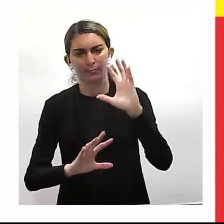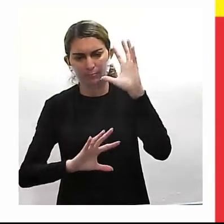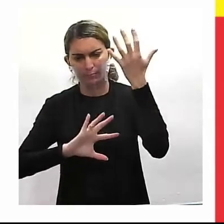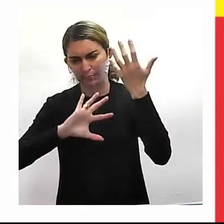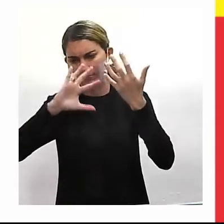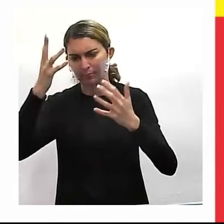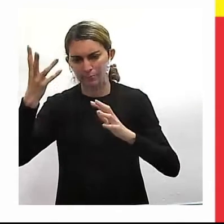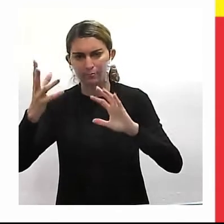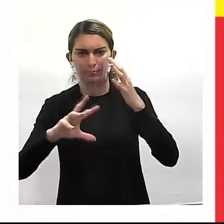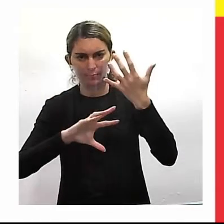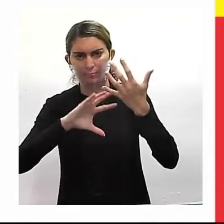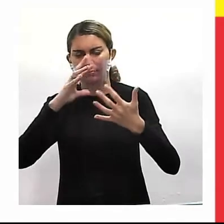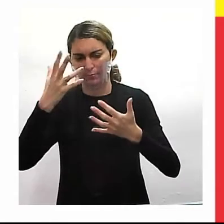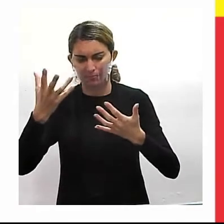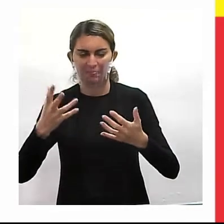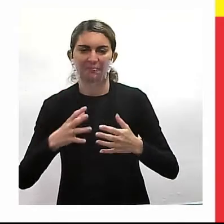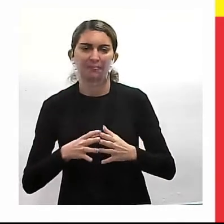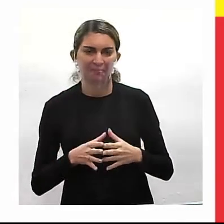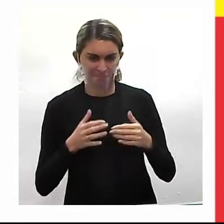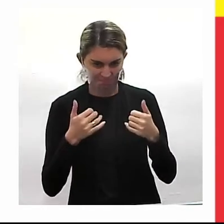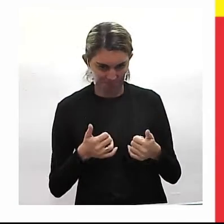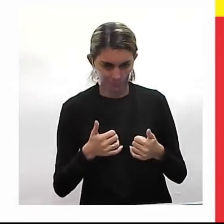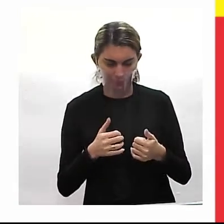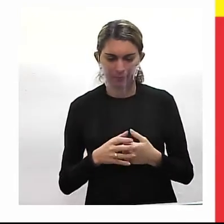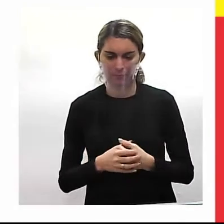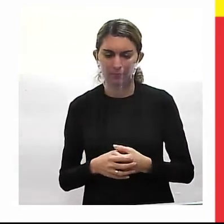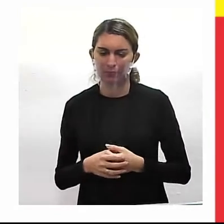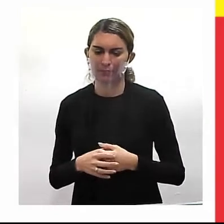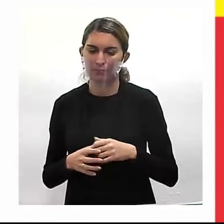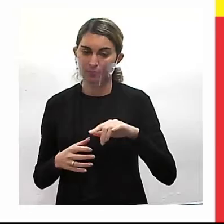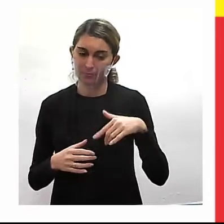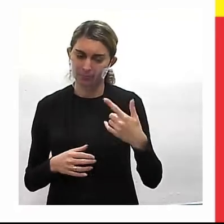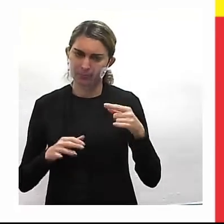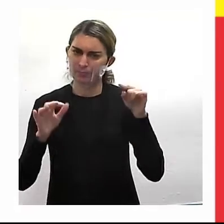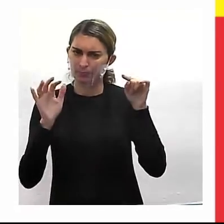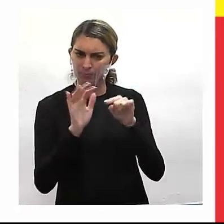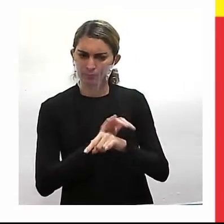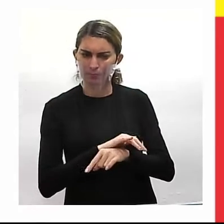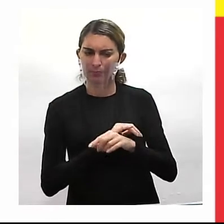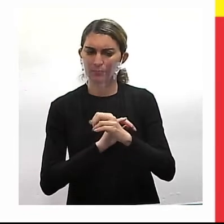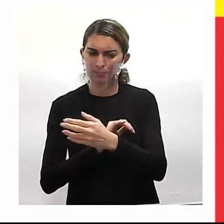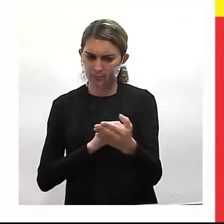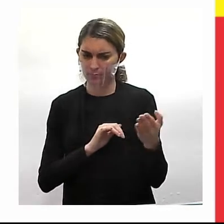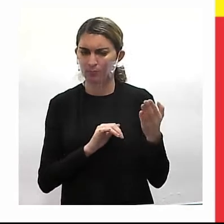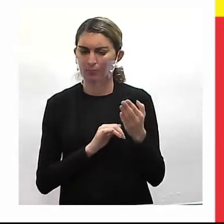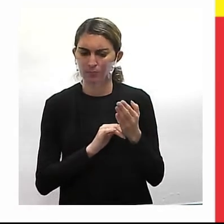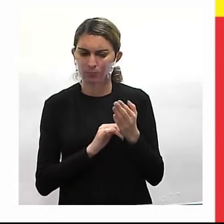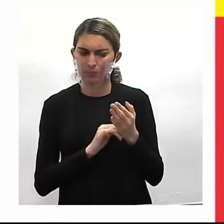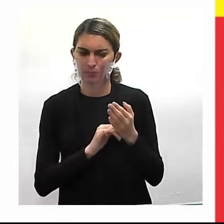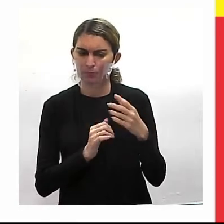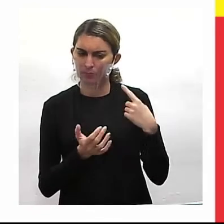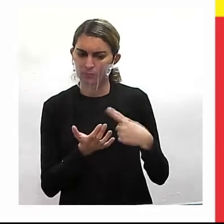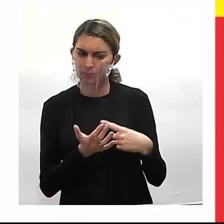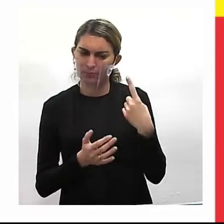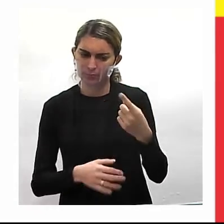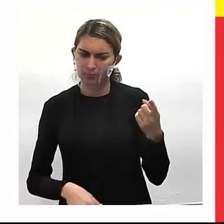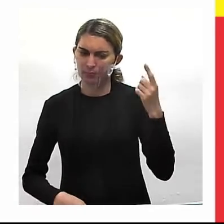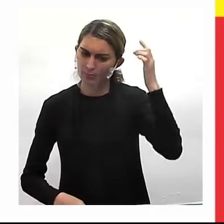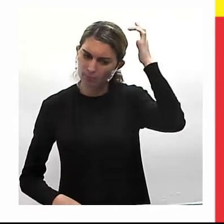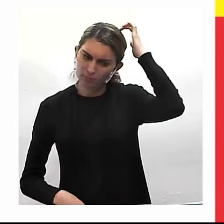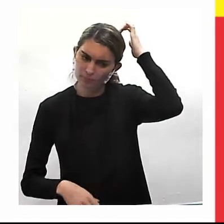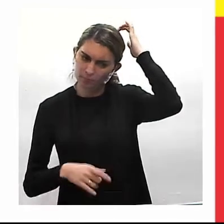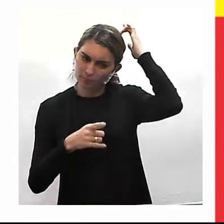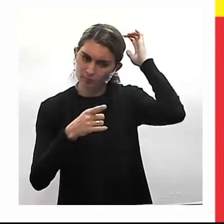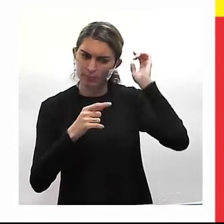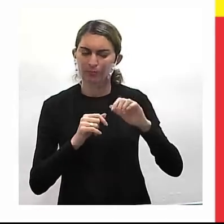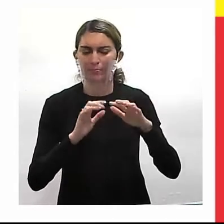a solvatação, certo? E aí ele pergunta, assim, aqui, ó, vou marcar para você pegar a leitura do finalzinho,